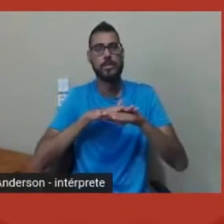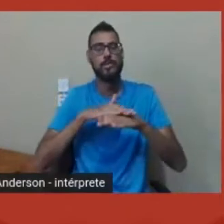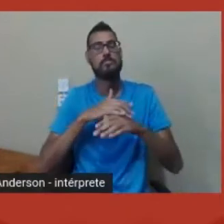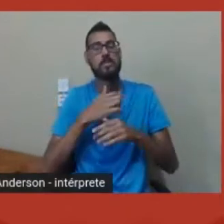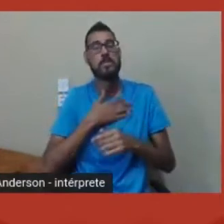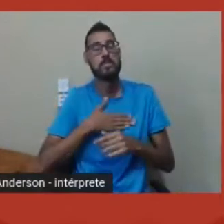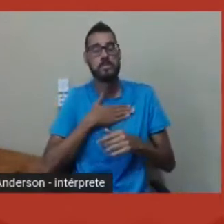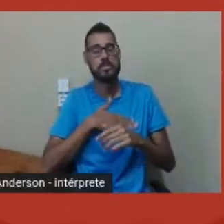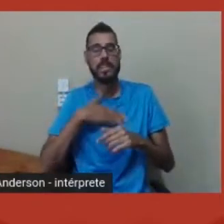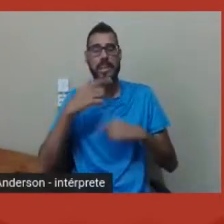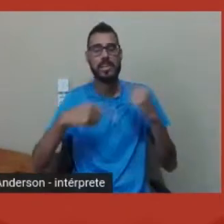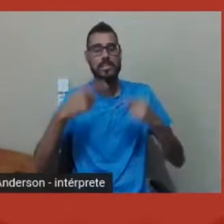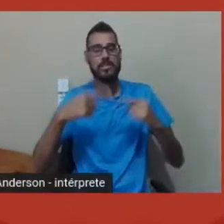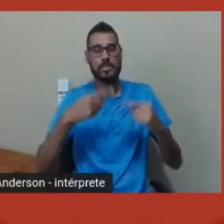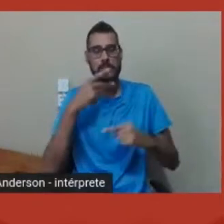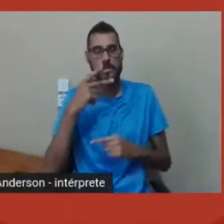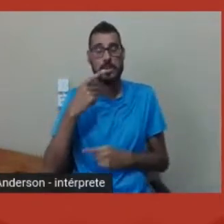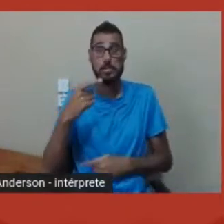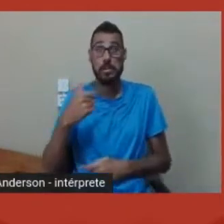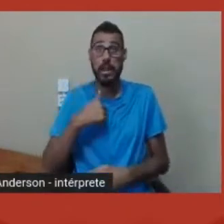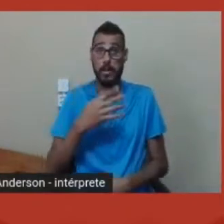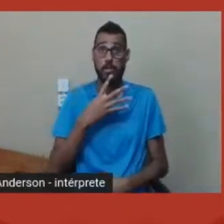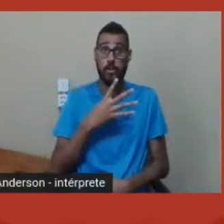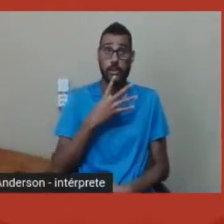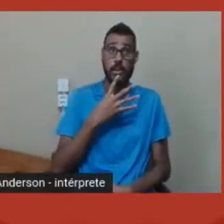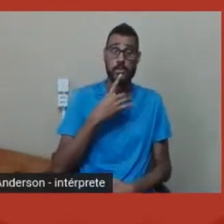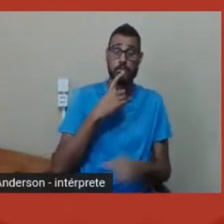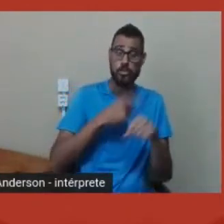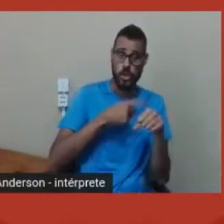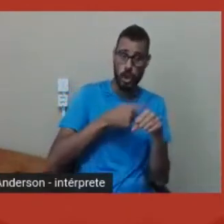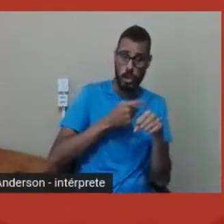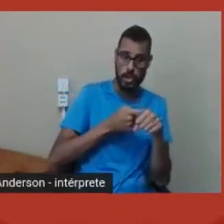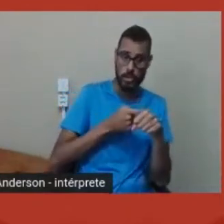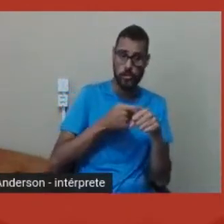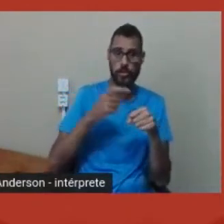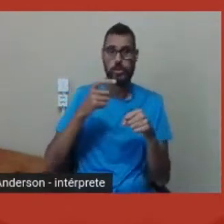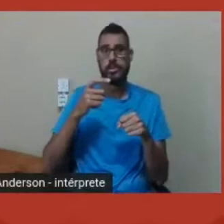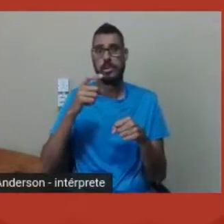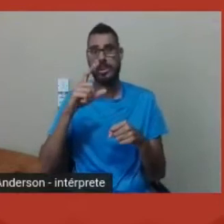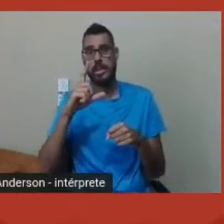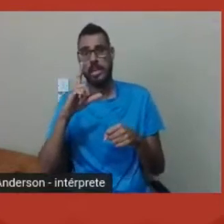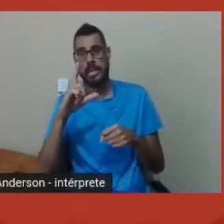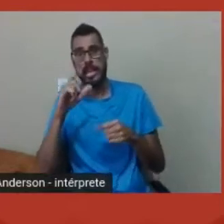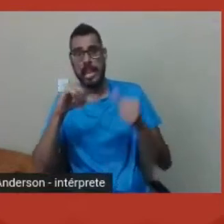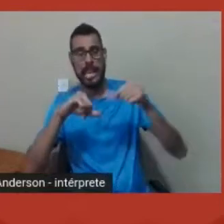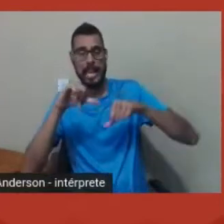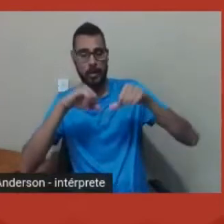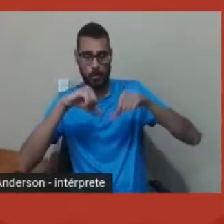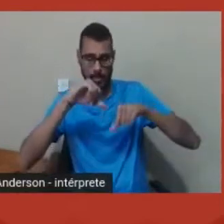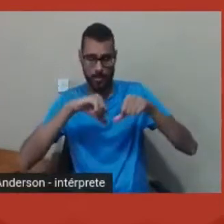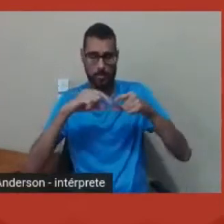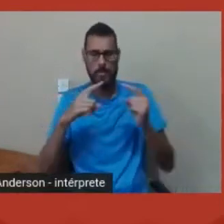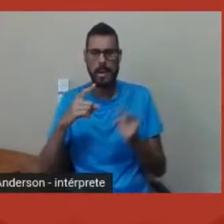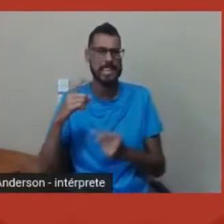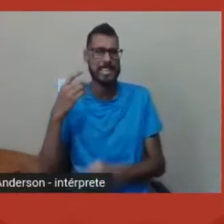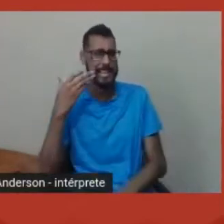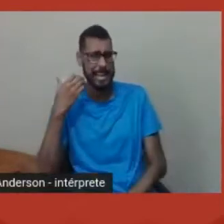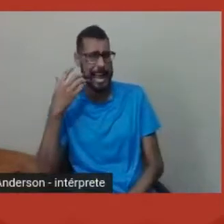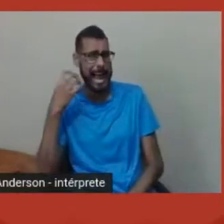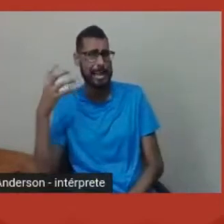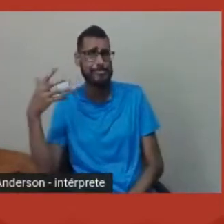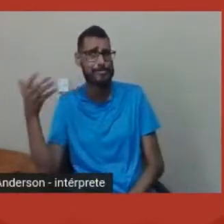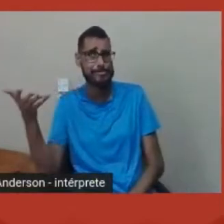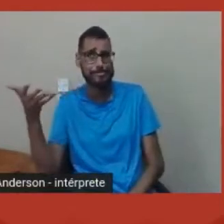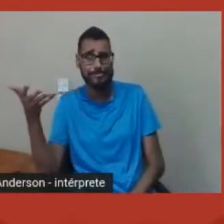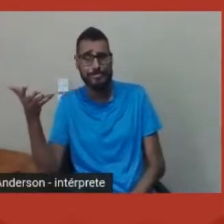Pô, eu conheço bem sólido, líquido, mas gato, difícil, né? Mas é isso aí. Estamos aqui para discutir a natureza dos